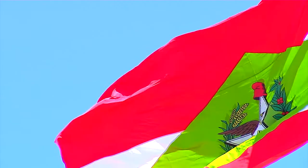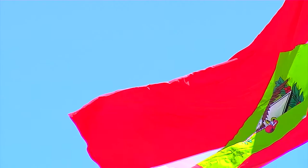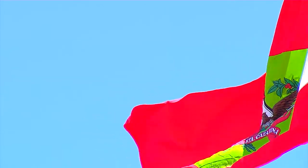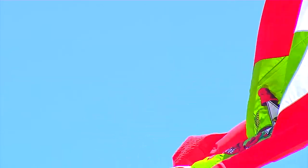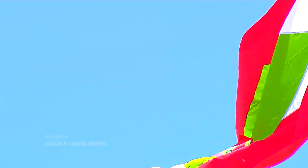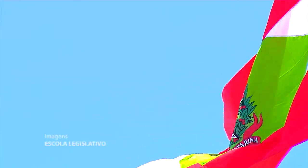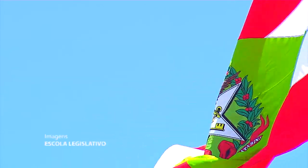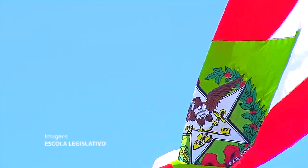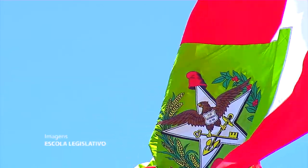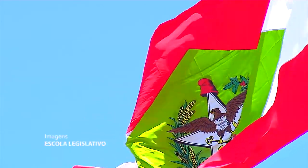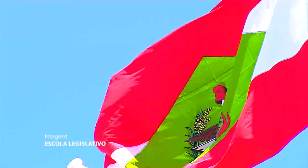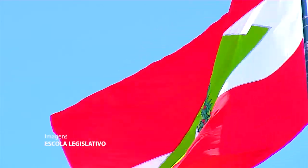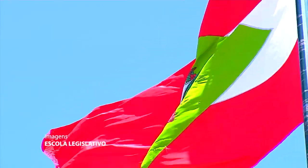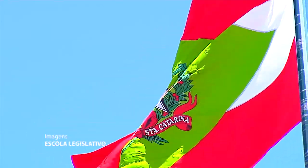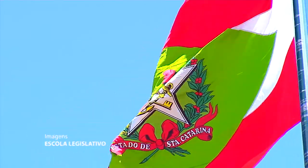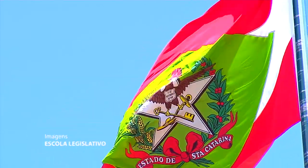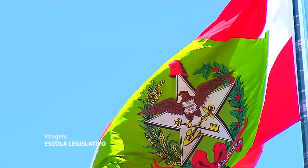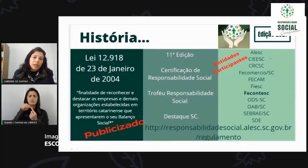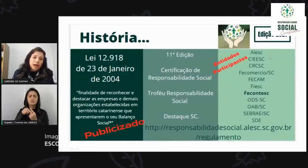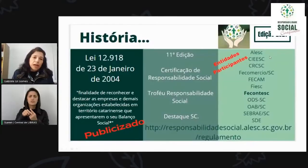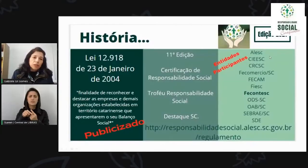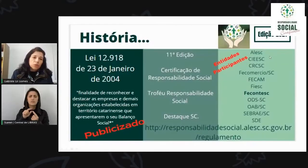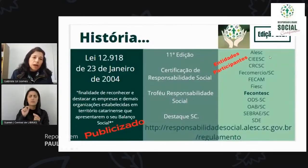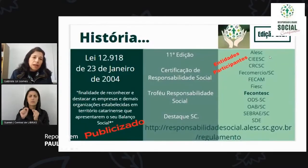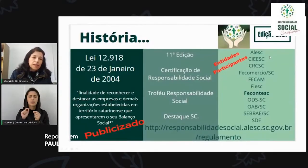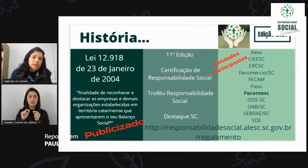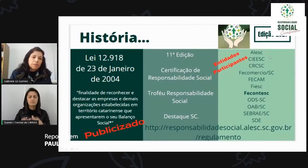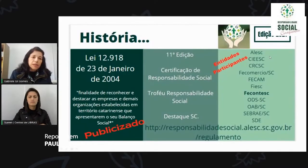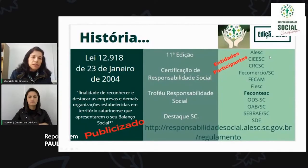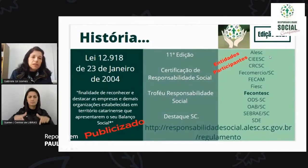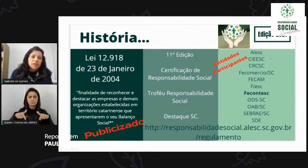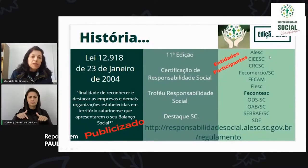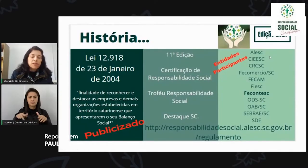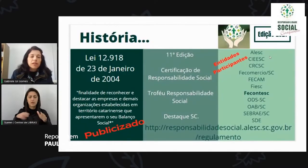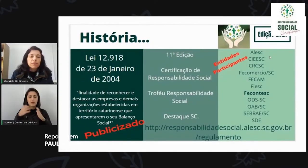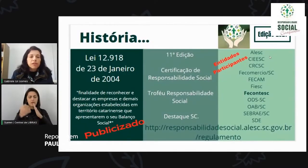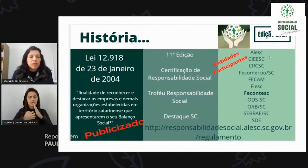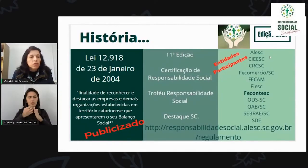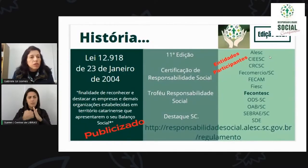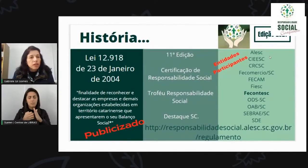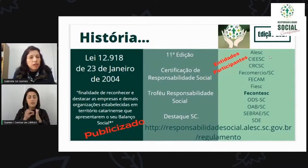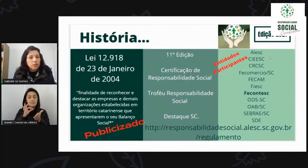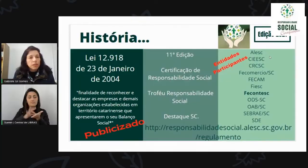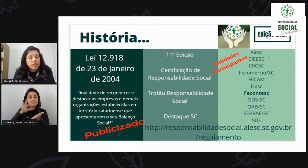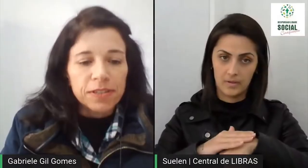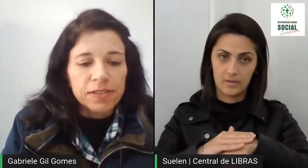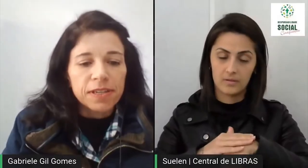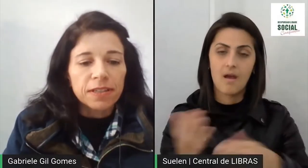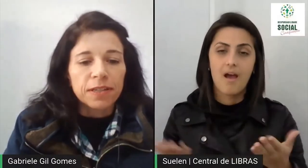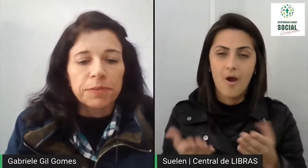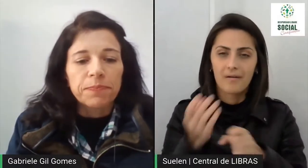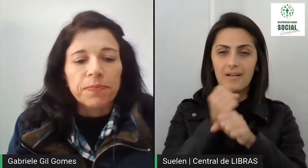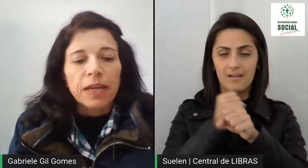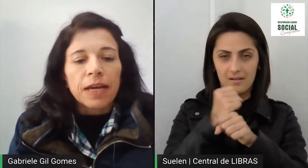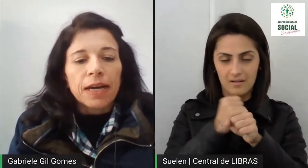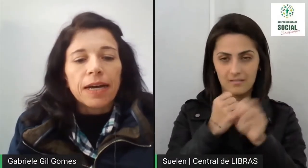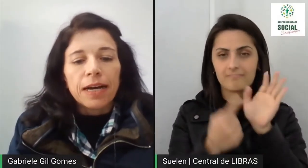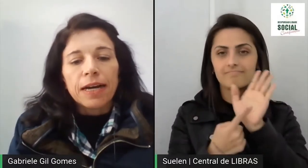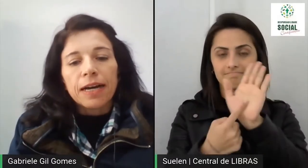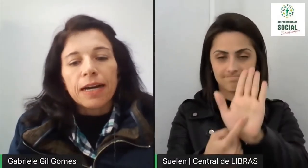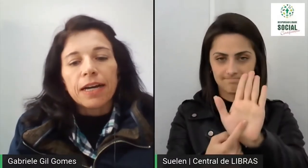a escola do Legislativo promoveu um seminário para esclarecer dúvidas sobre a participação na certificação responsabilidade